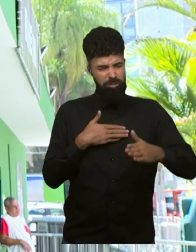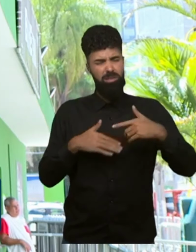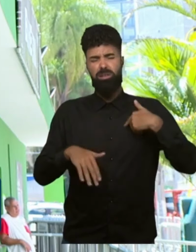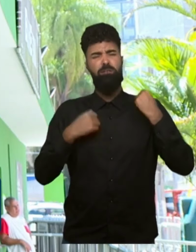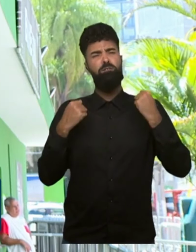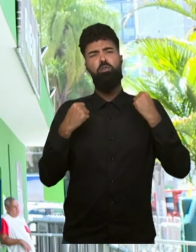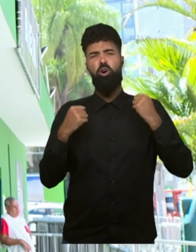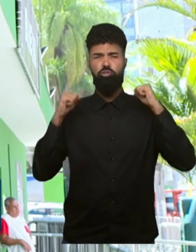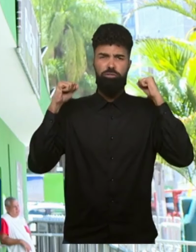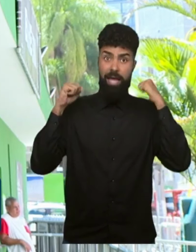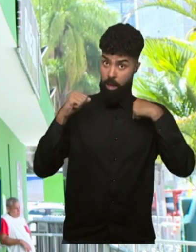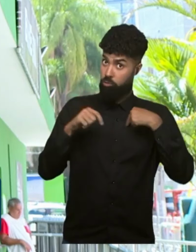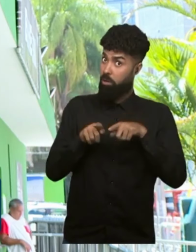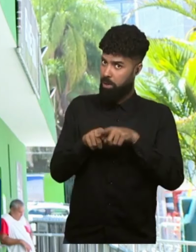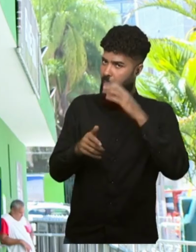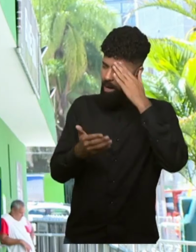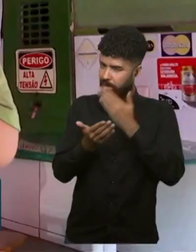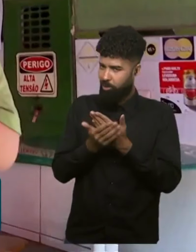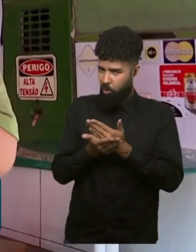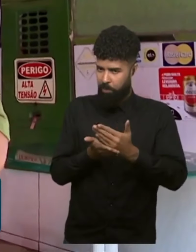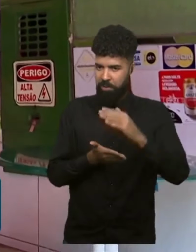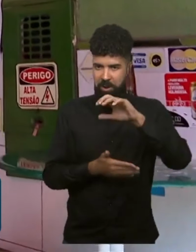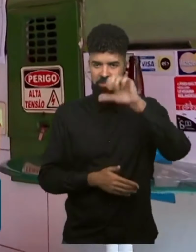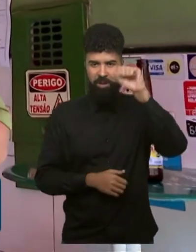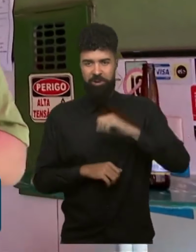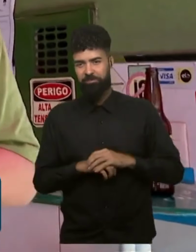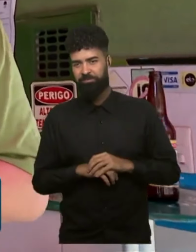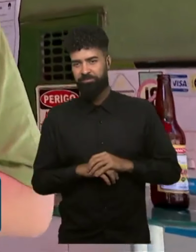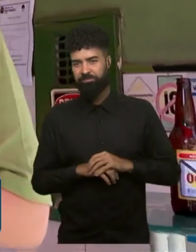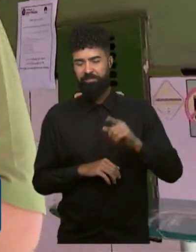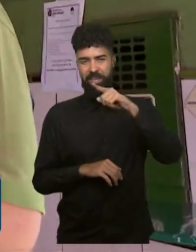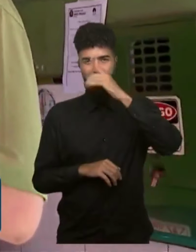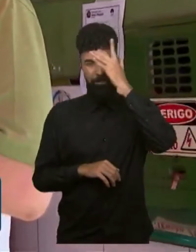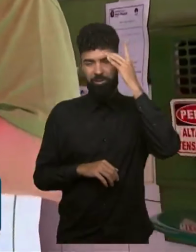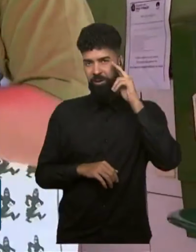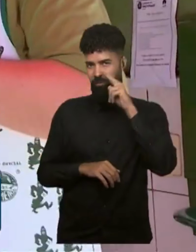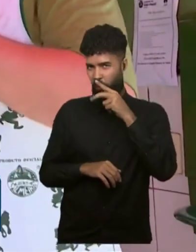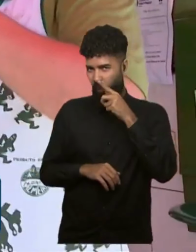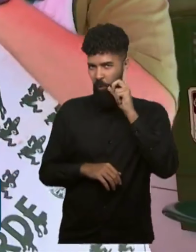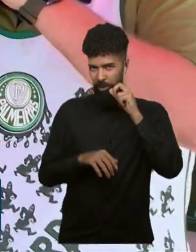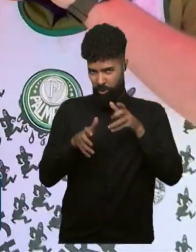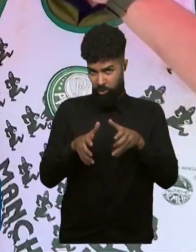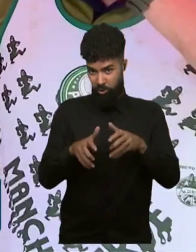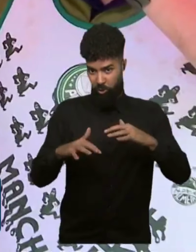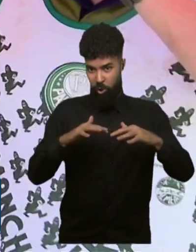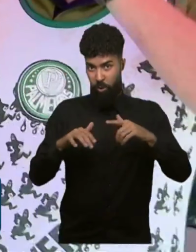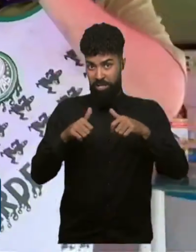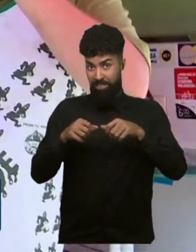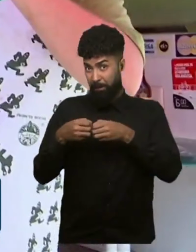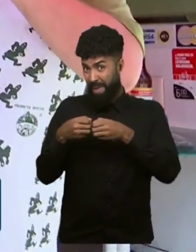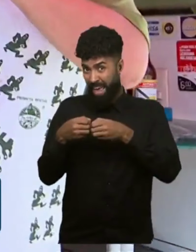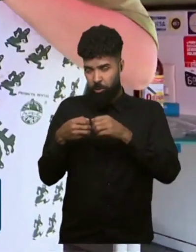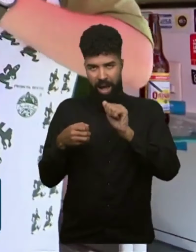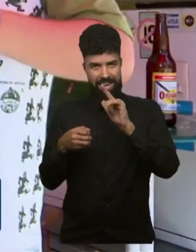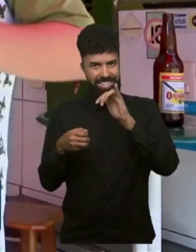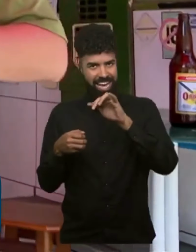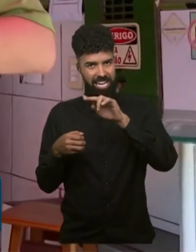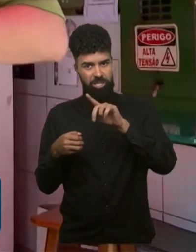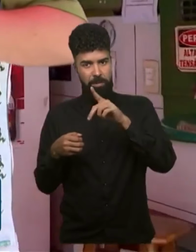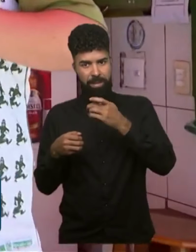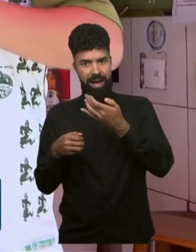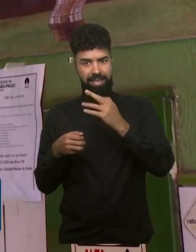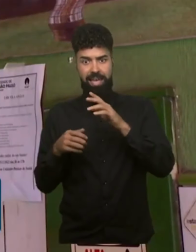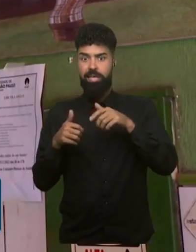eu principalmente, comecei a acreditar no título. Para quem acompanhou a partida de ontem perto do Allianz Parque, a quarta-feira nem